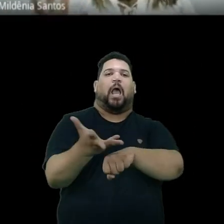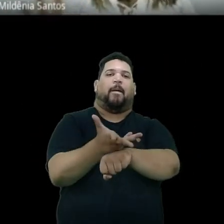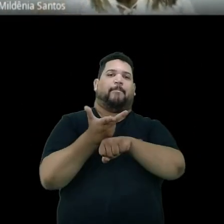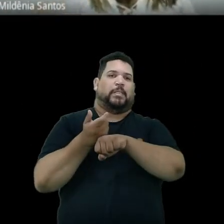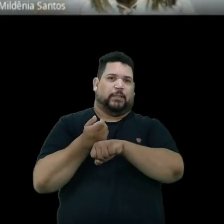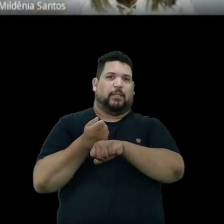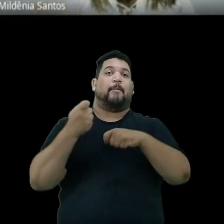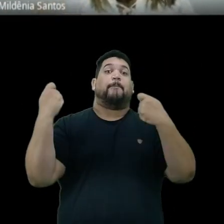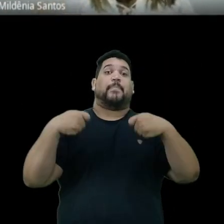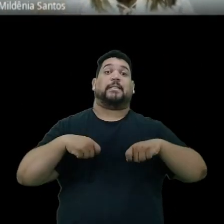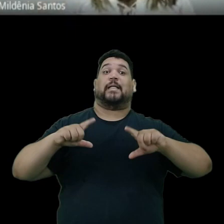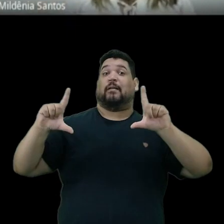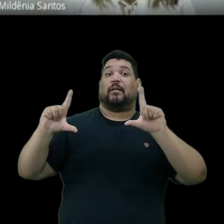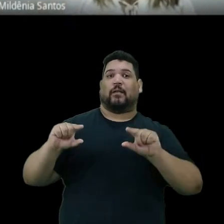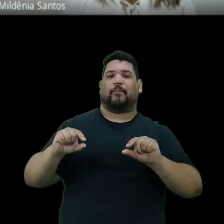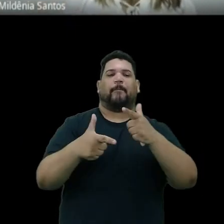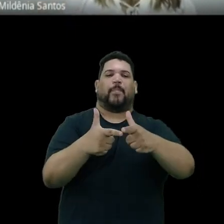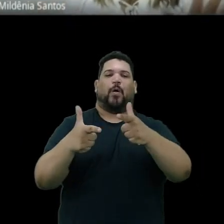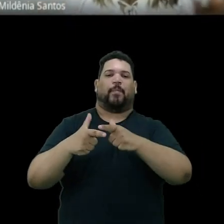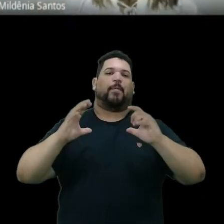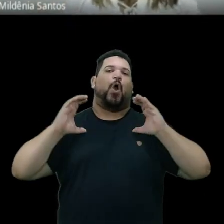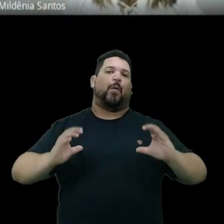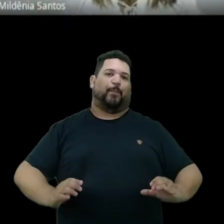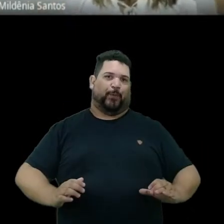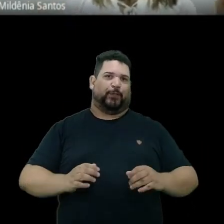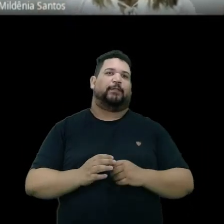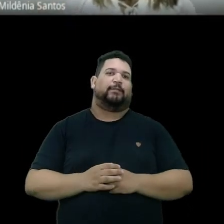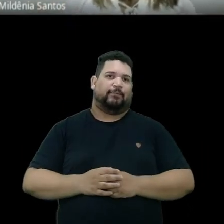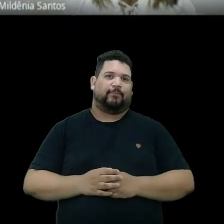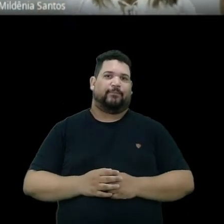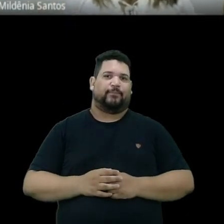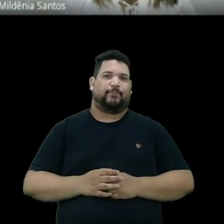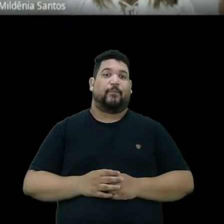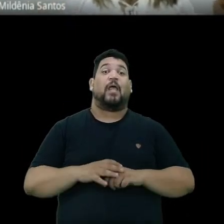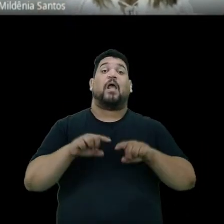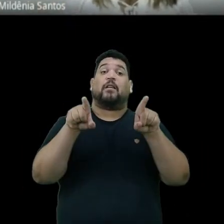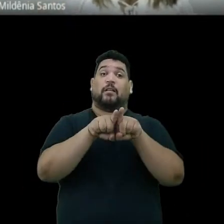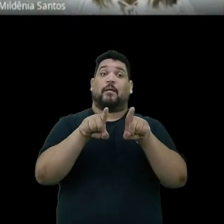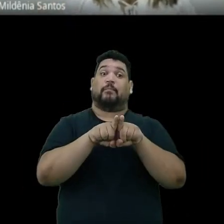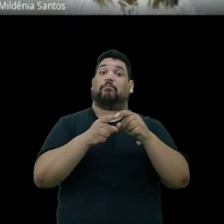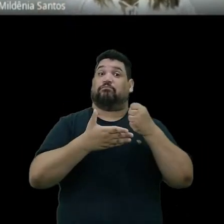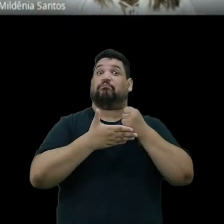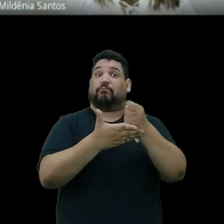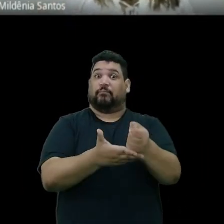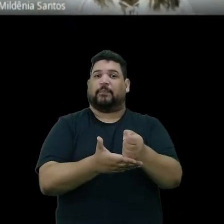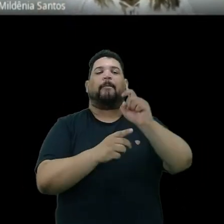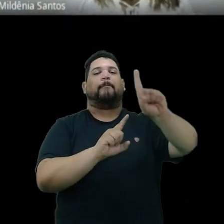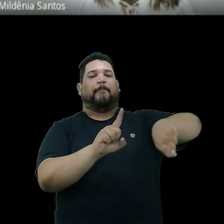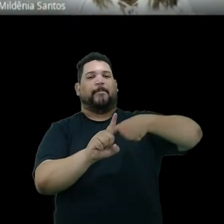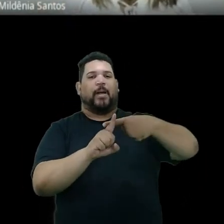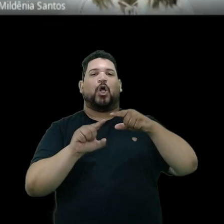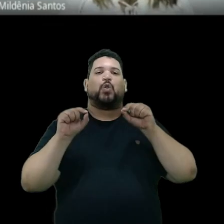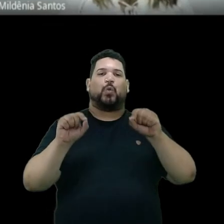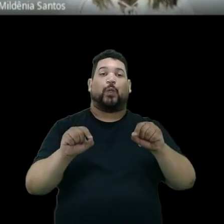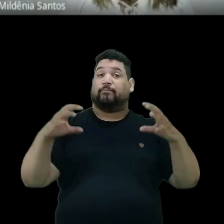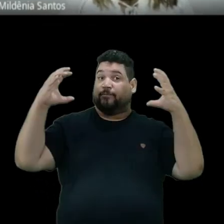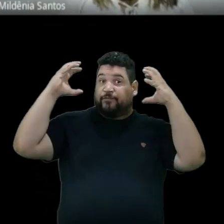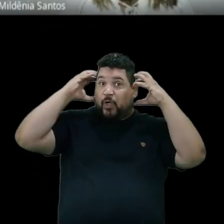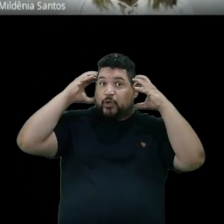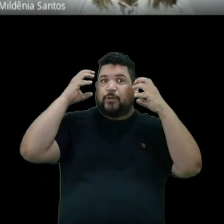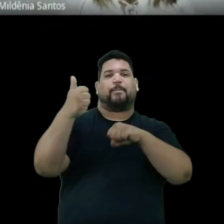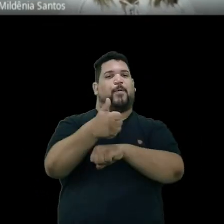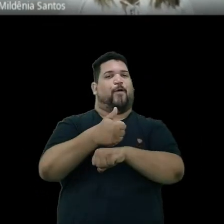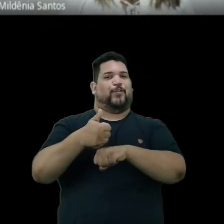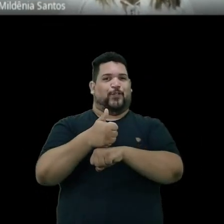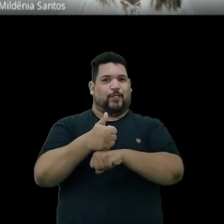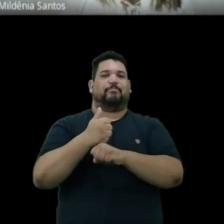diminuir problemas de comportamento. Então, aí nessa assistência também vai entrar o fonoaudiólogo,